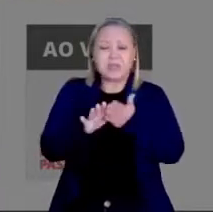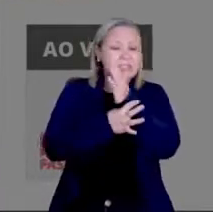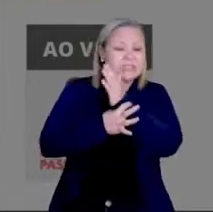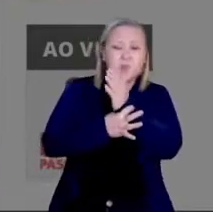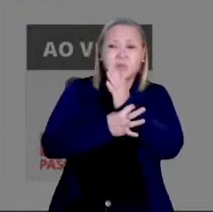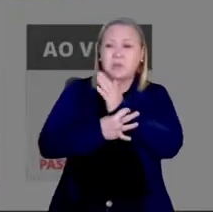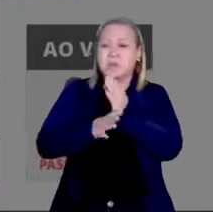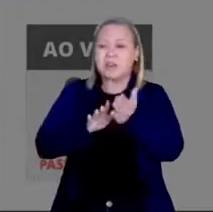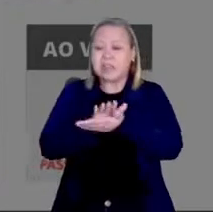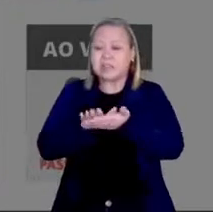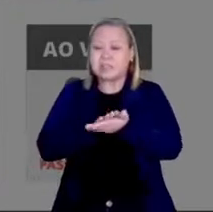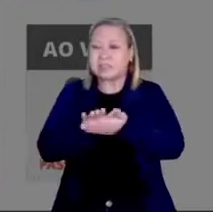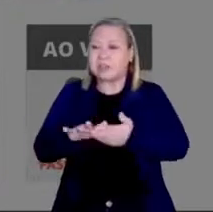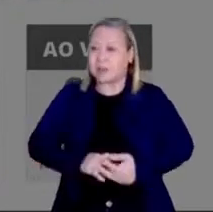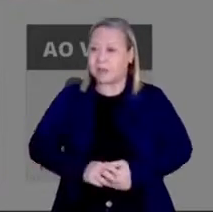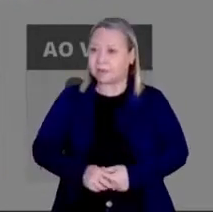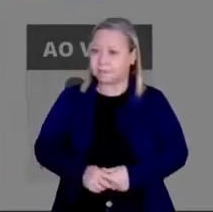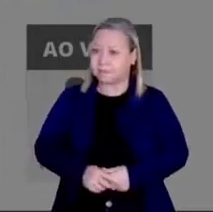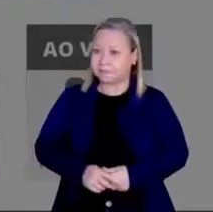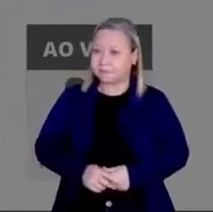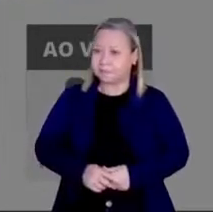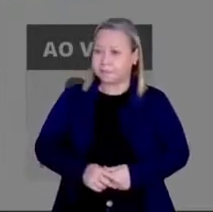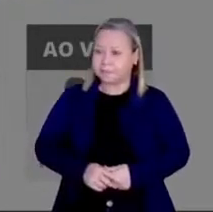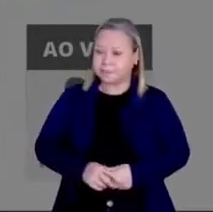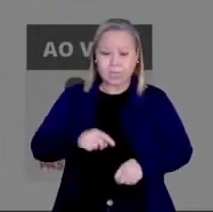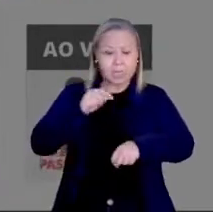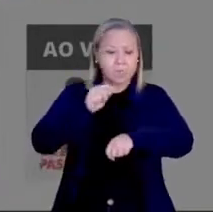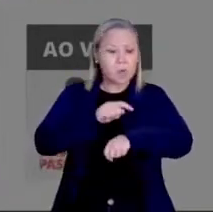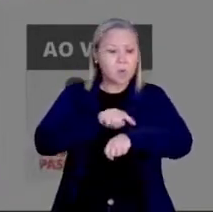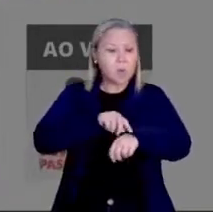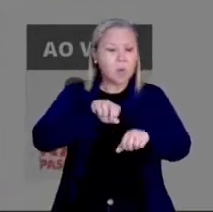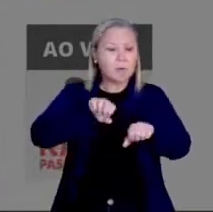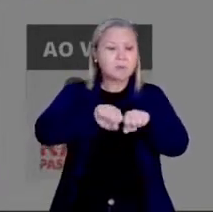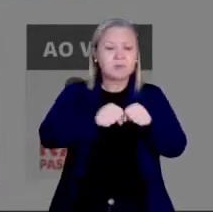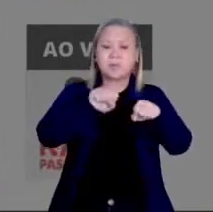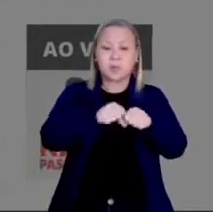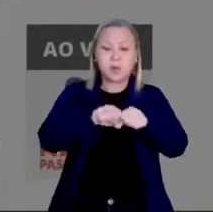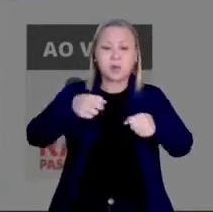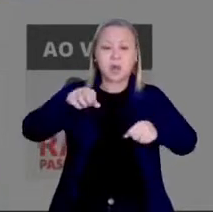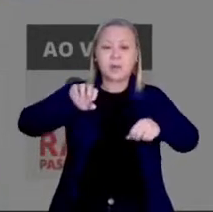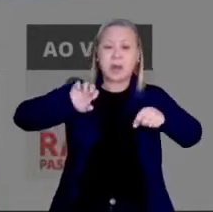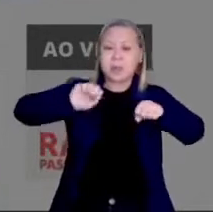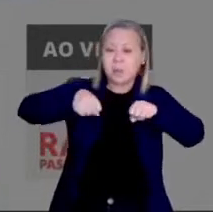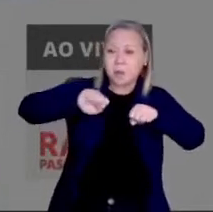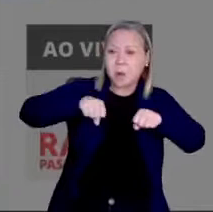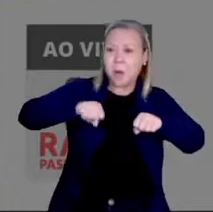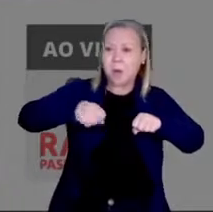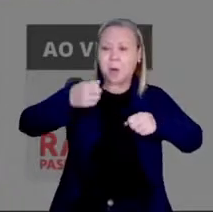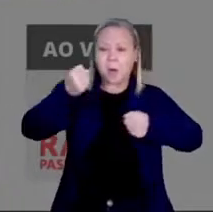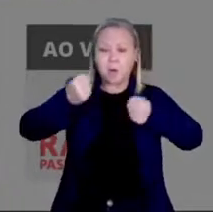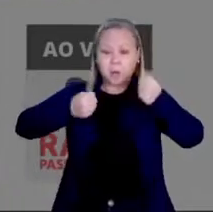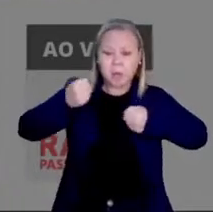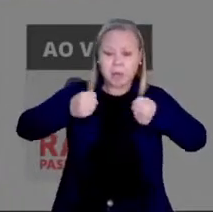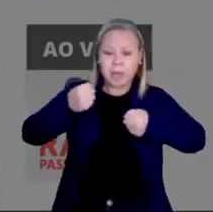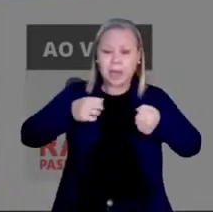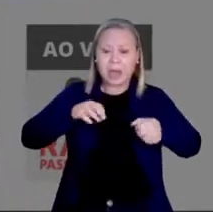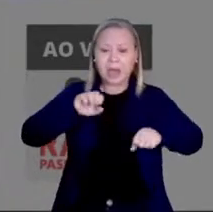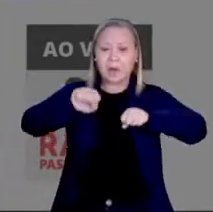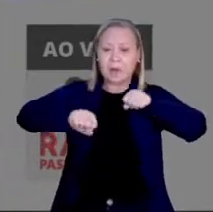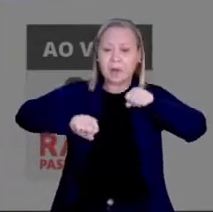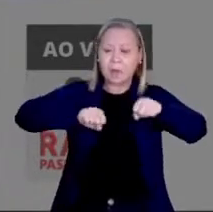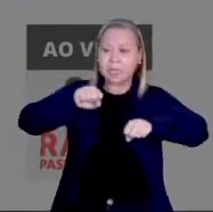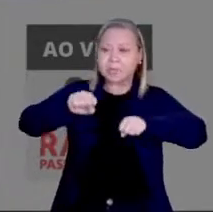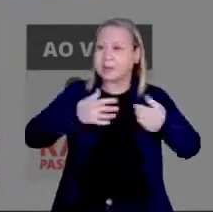ou sei lá de quem. Ele seja efetivamente trabalhador, com carteira assinada, com jornada de trabalho e